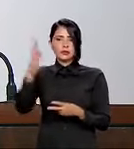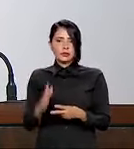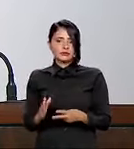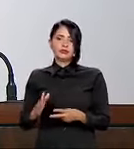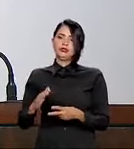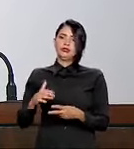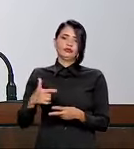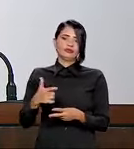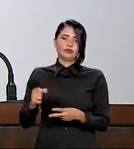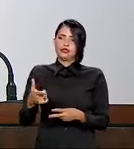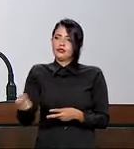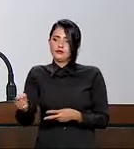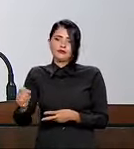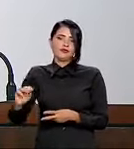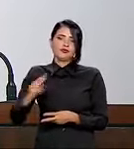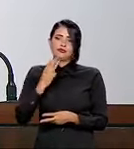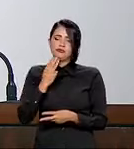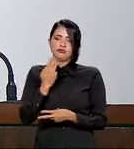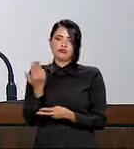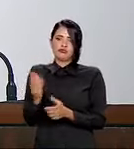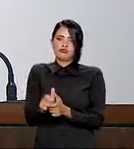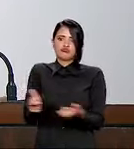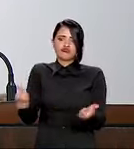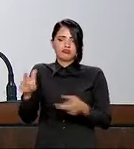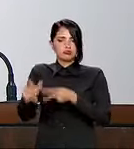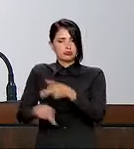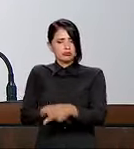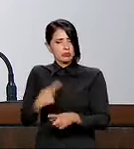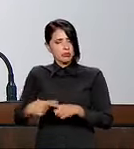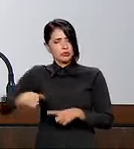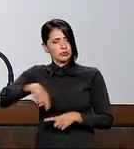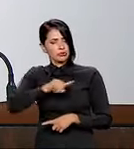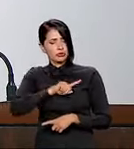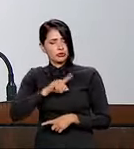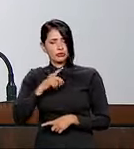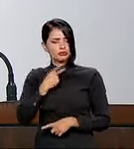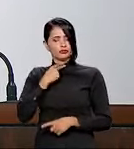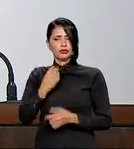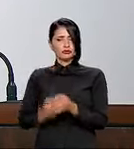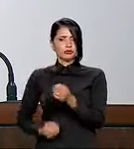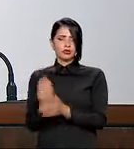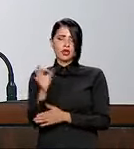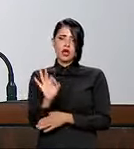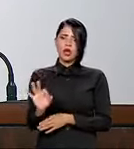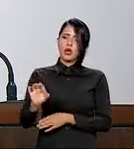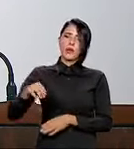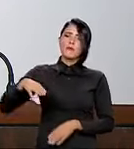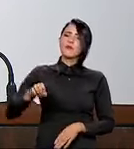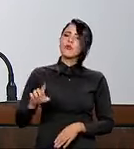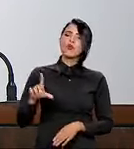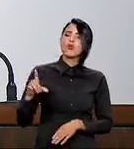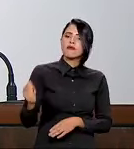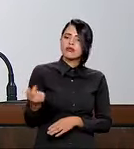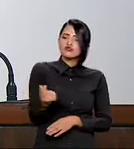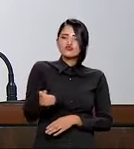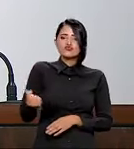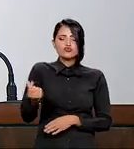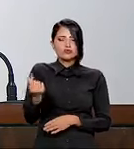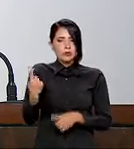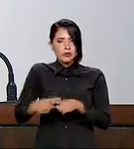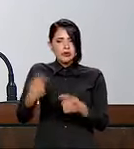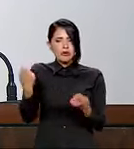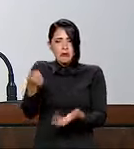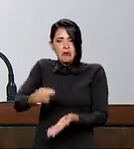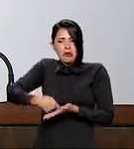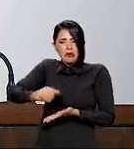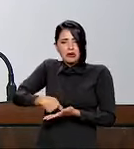com 220.000.000 de habitantes, por que que a gente não pode criar uma moeda? Por que que a gente é obrigado a ter que comprar